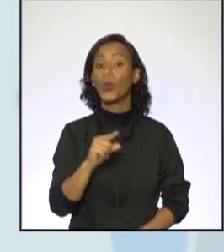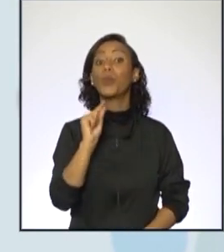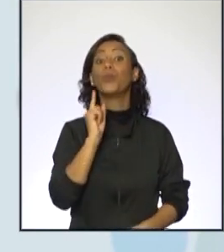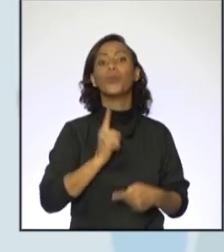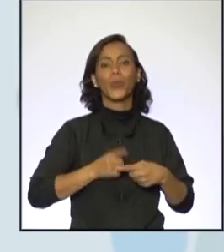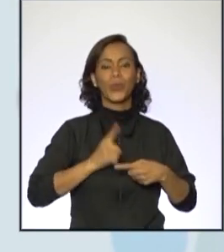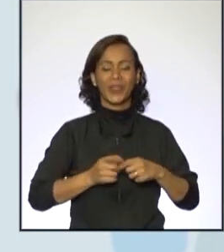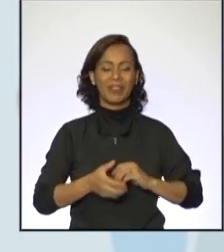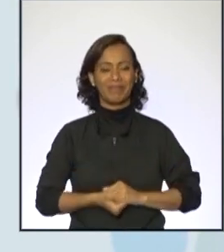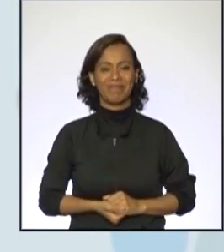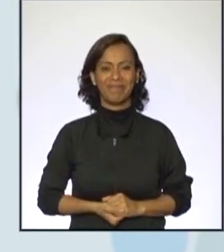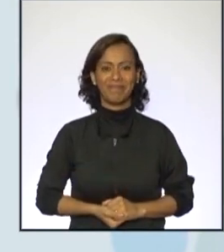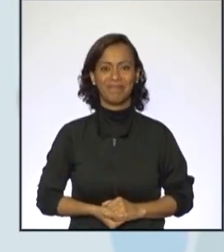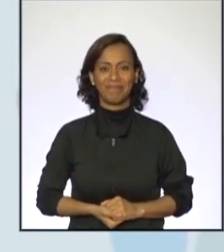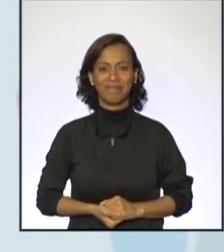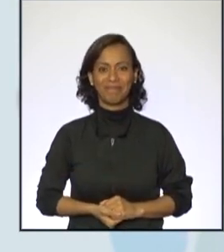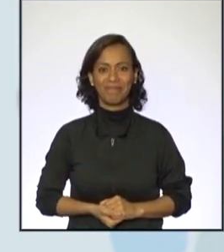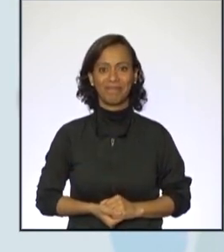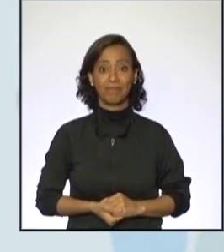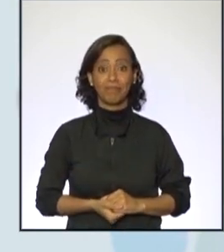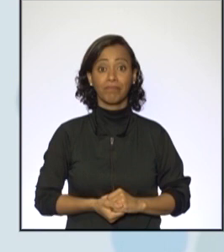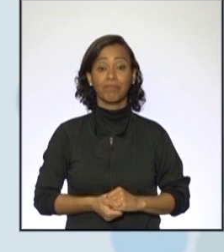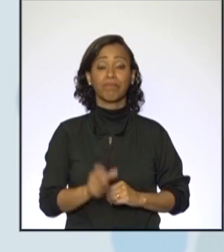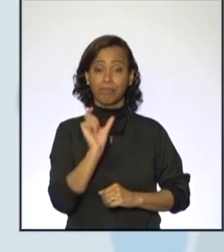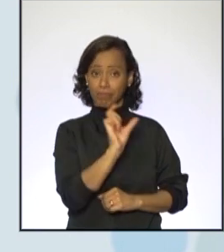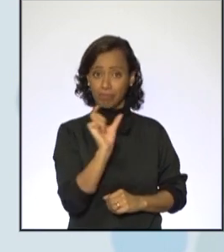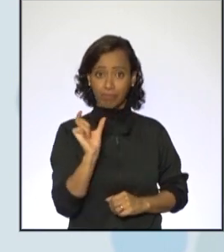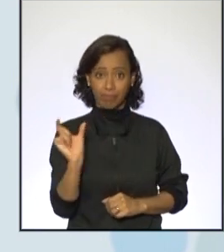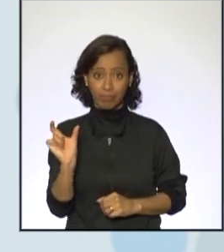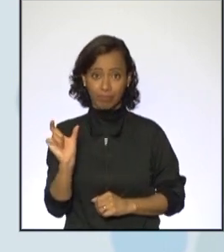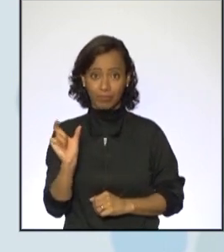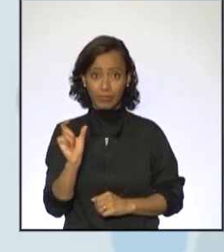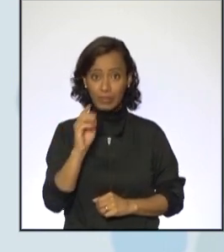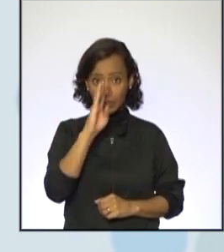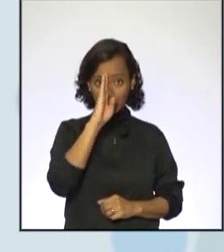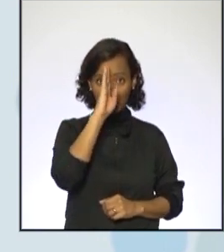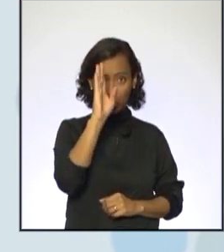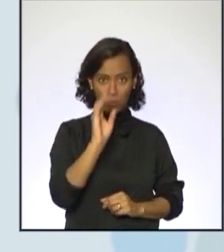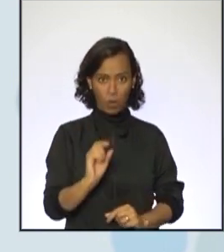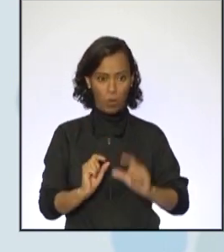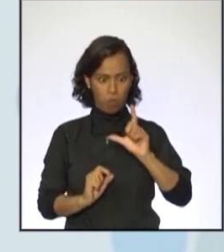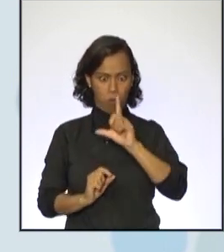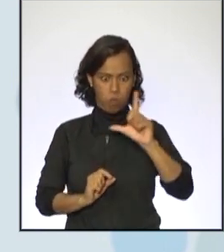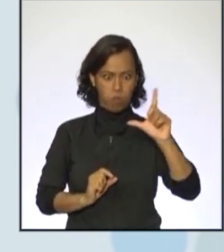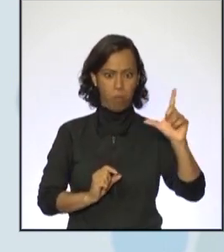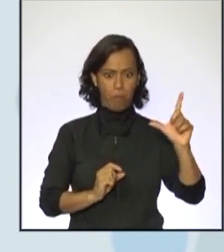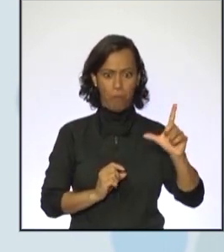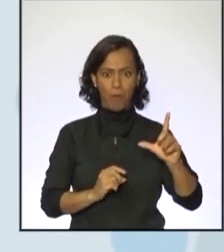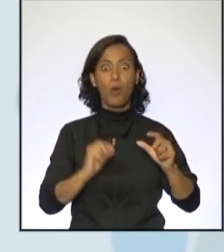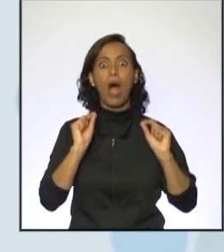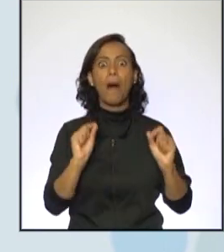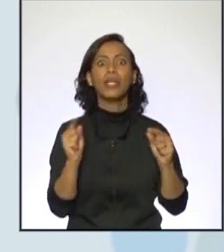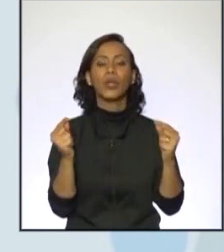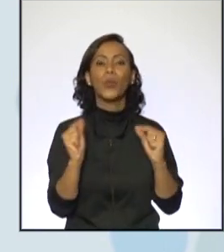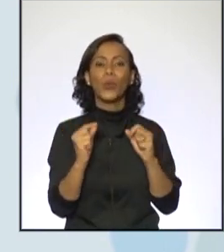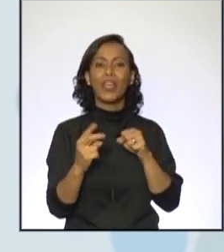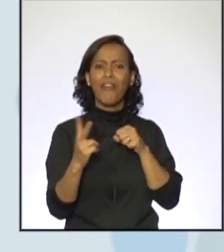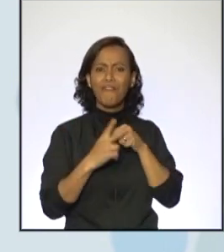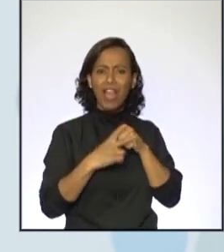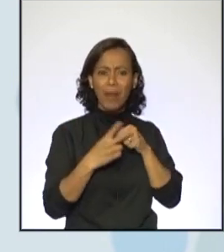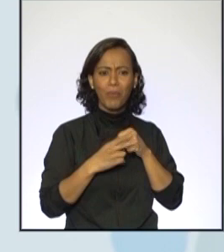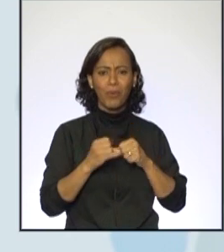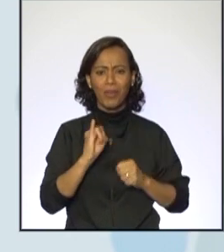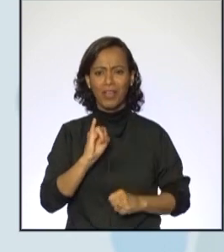só. As palavras em destaque são exemplos de verbo no modo imperativo. Ih, começou aquela coisa de Começou língua um